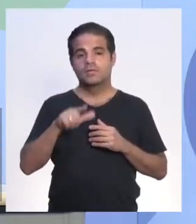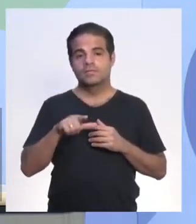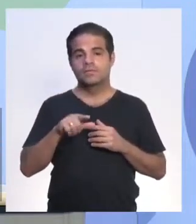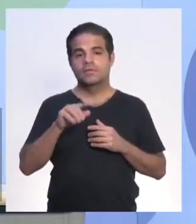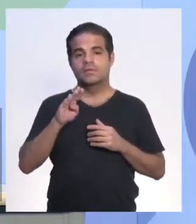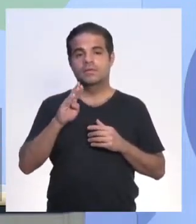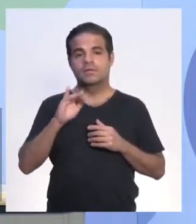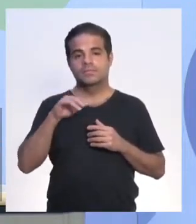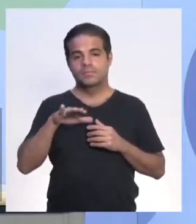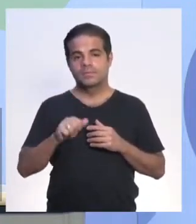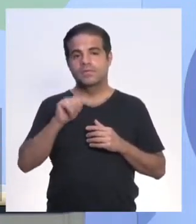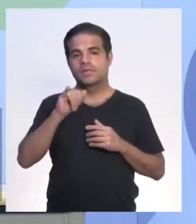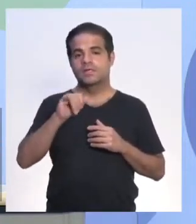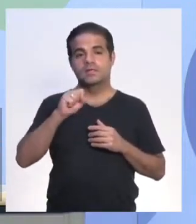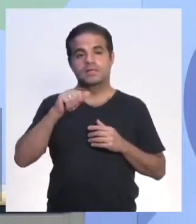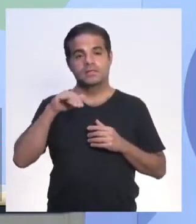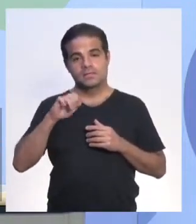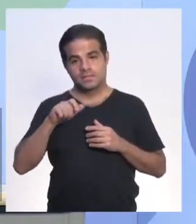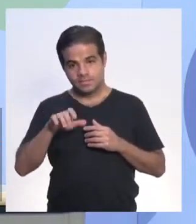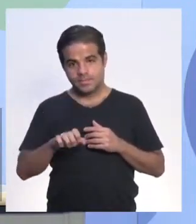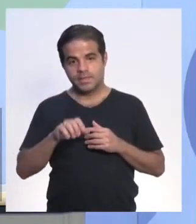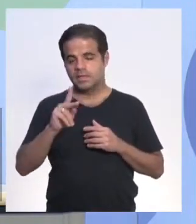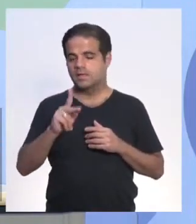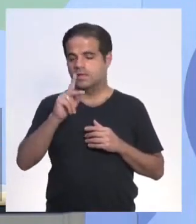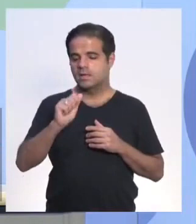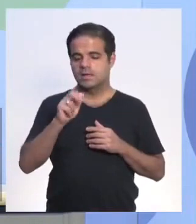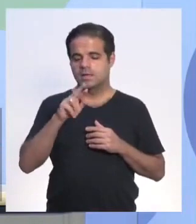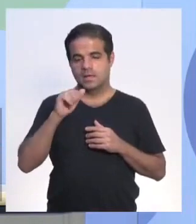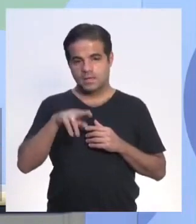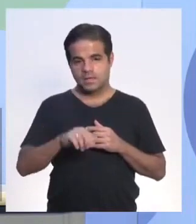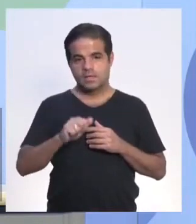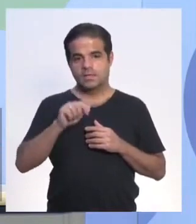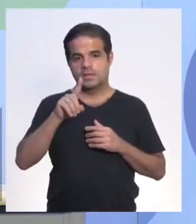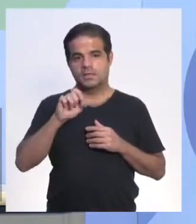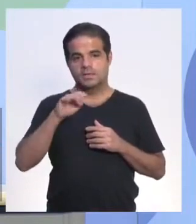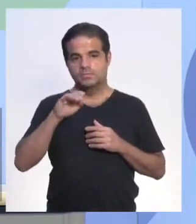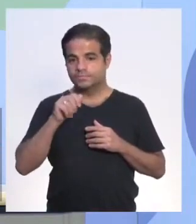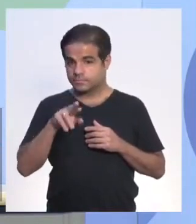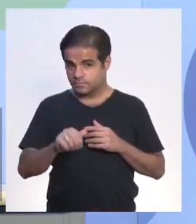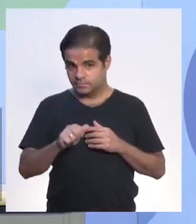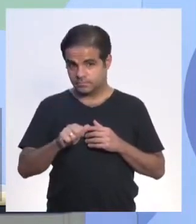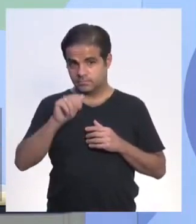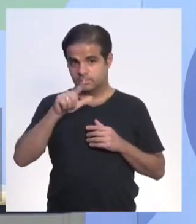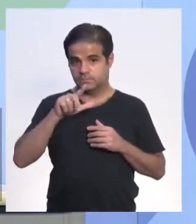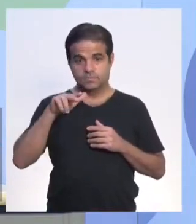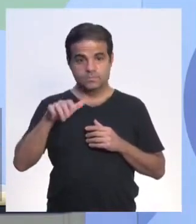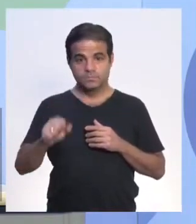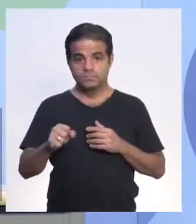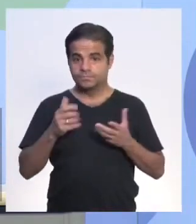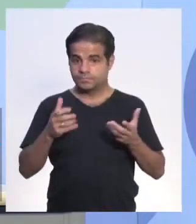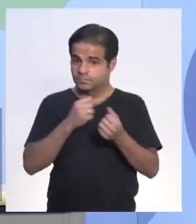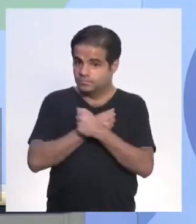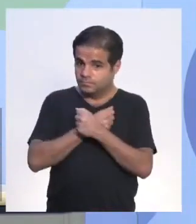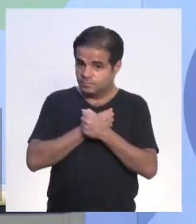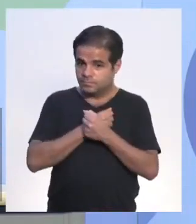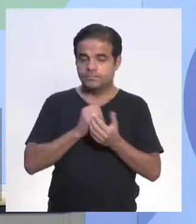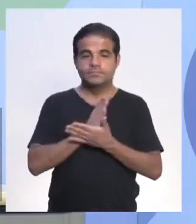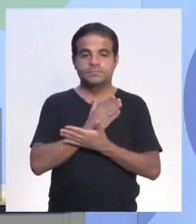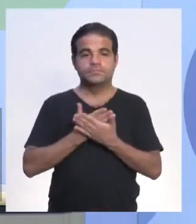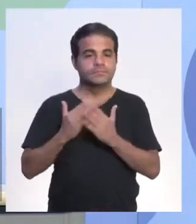a Bruna, a Isabelle, a Karina, a Débora, o Pedro e o Lucas. E eu quero mandar um abraço para algumas